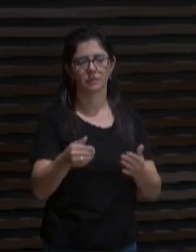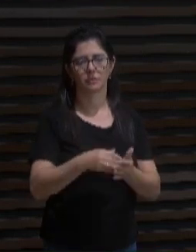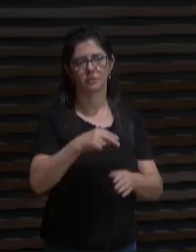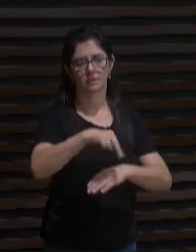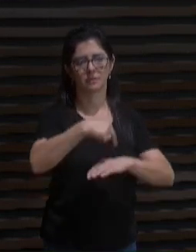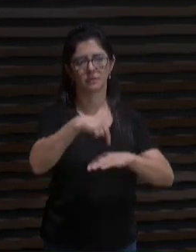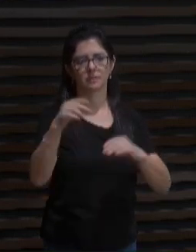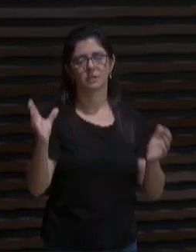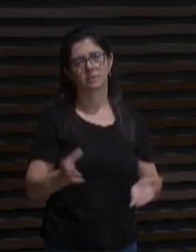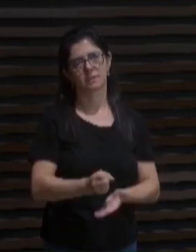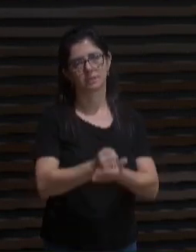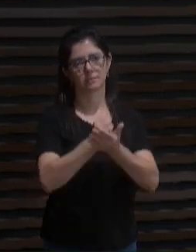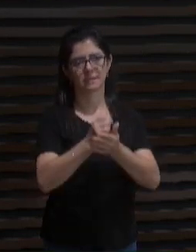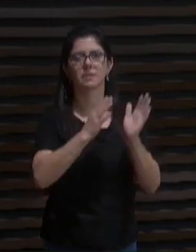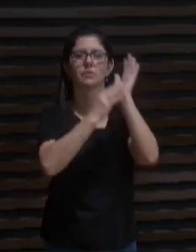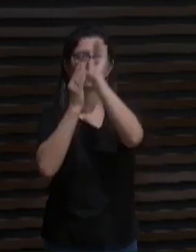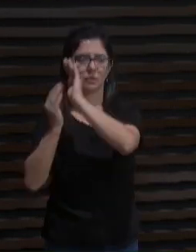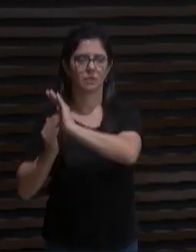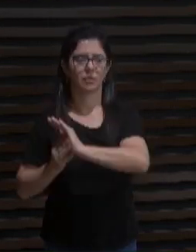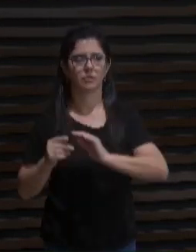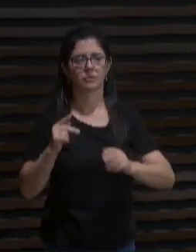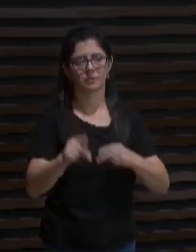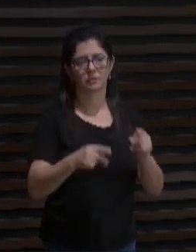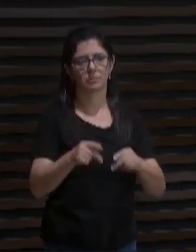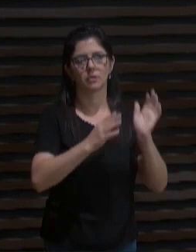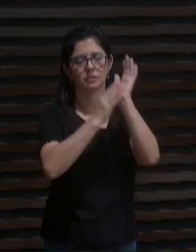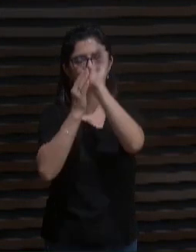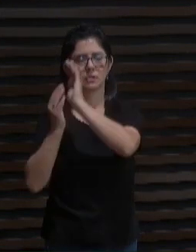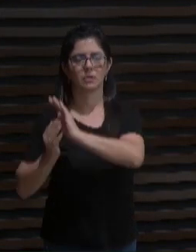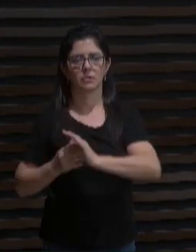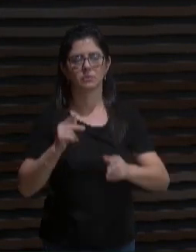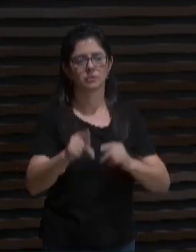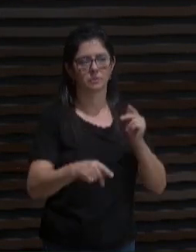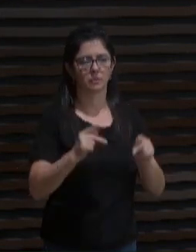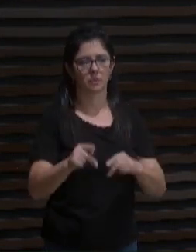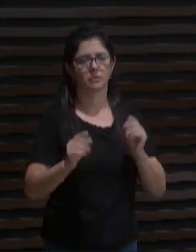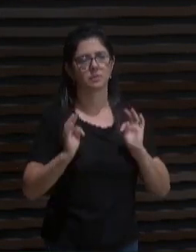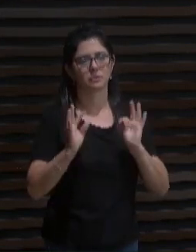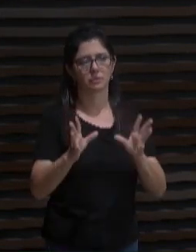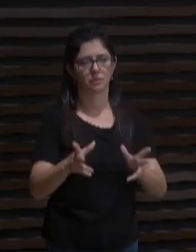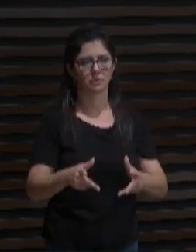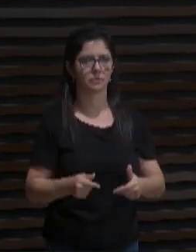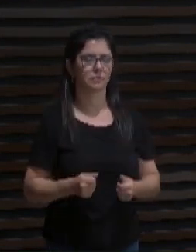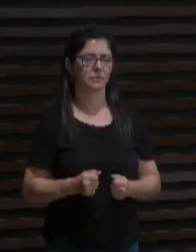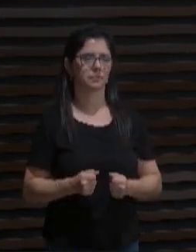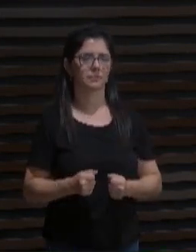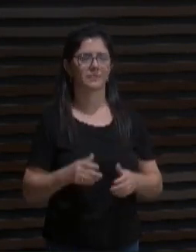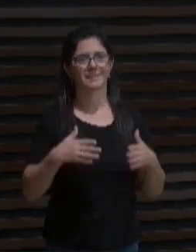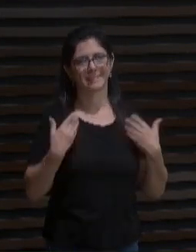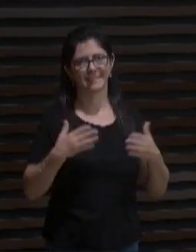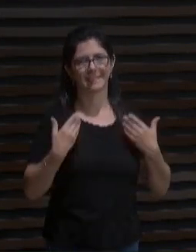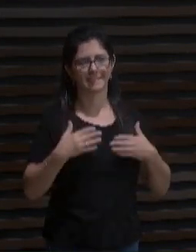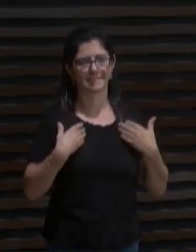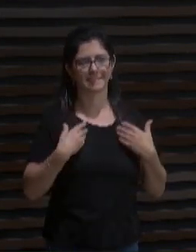salvação. Louvem-te os povos, ó Deus, louvem-te os povos, todos os povos.